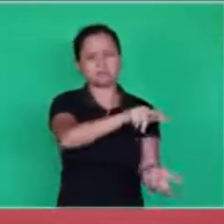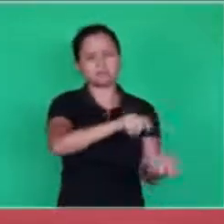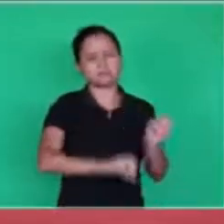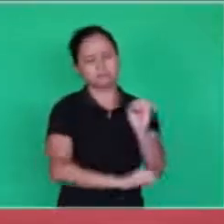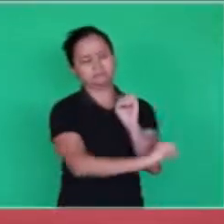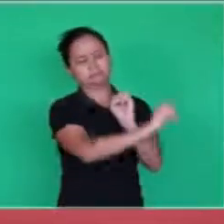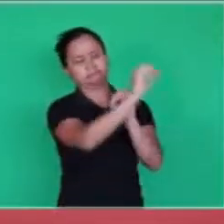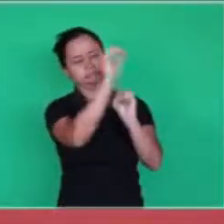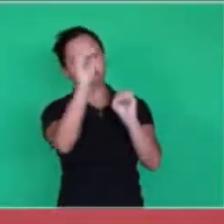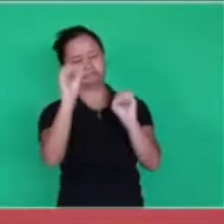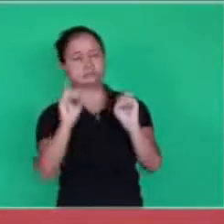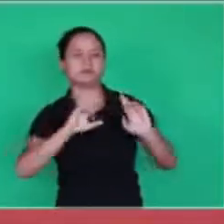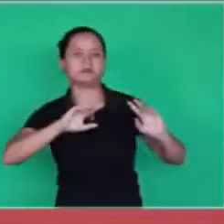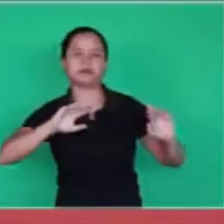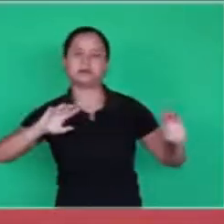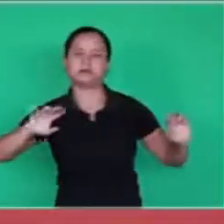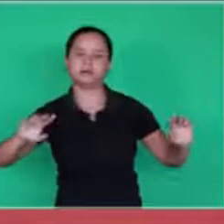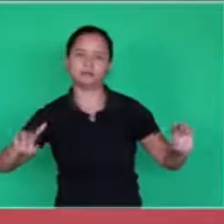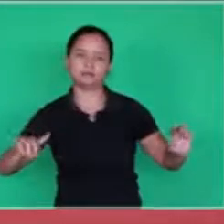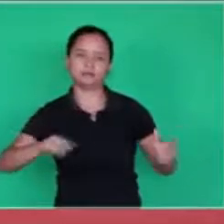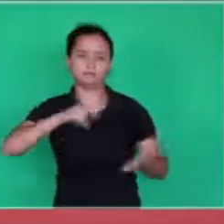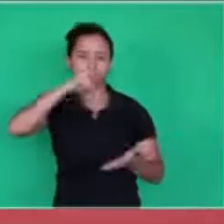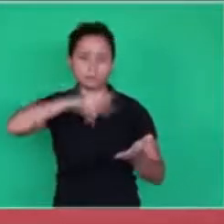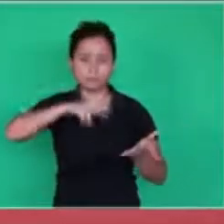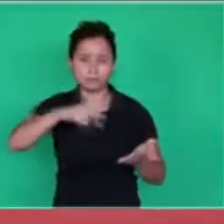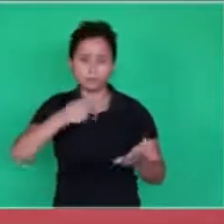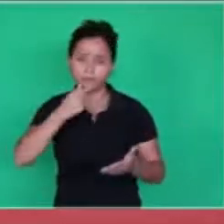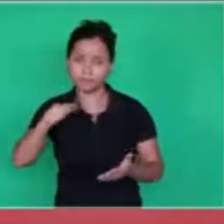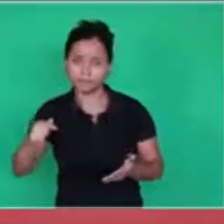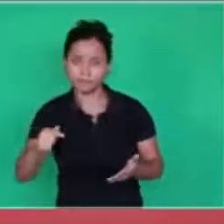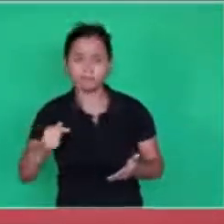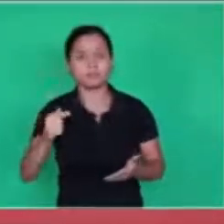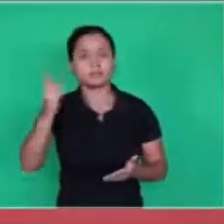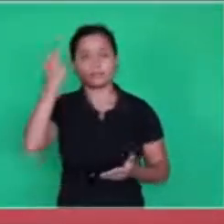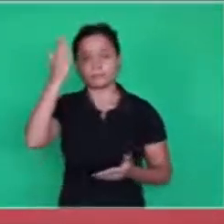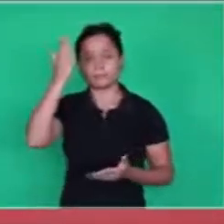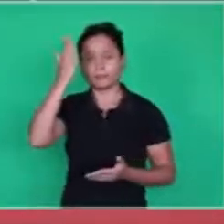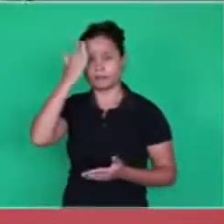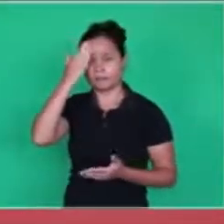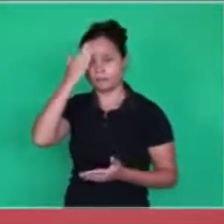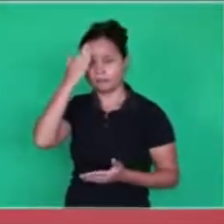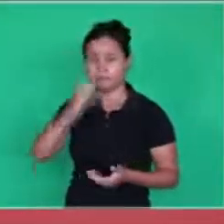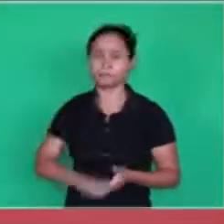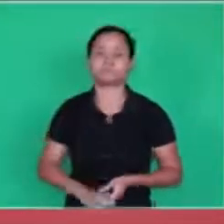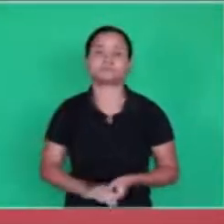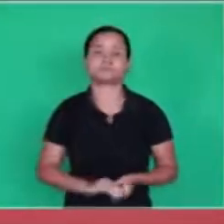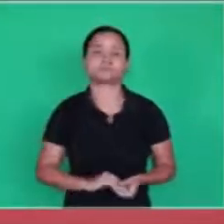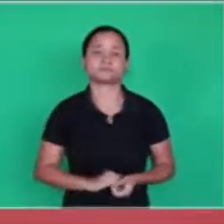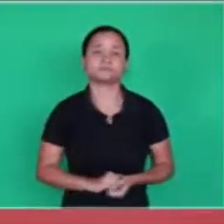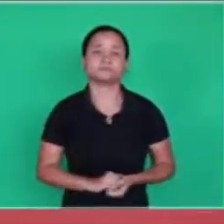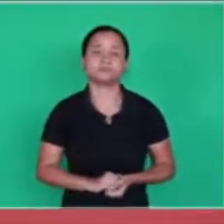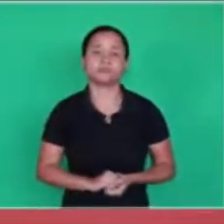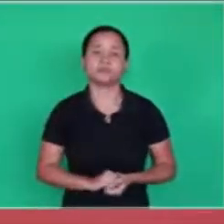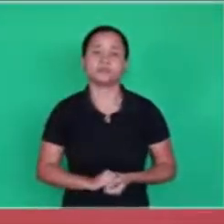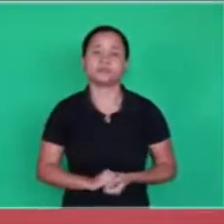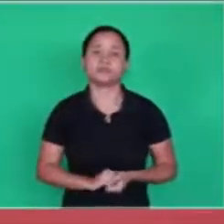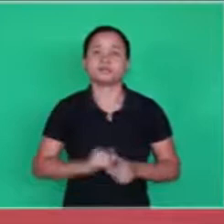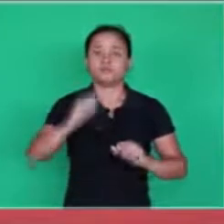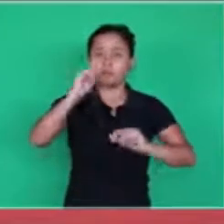Você tem uma ideia, não é? Uma estrela, Andrômeda, né? A estrela cabe